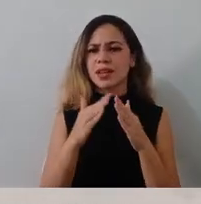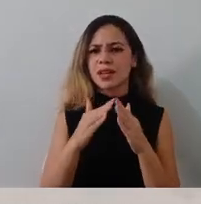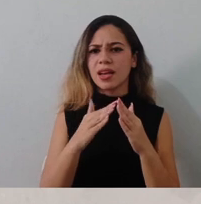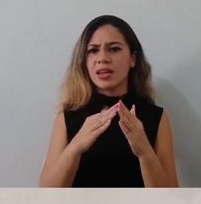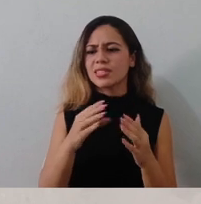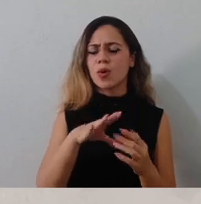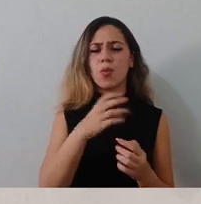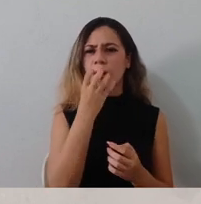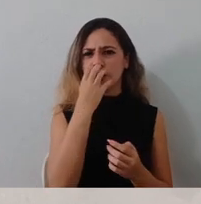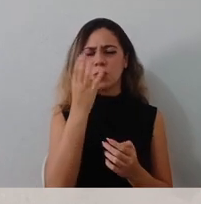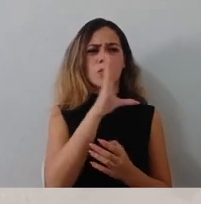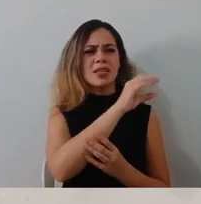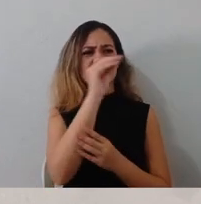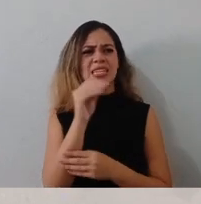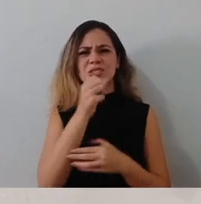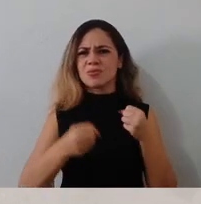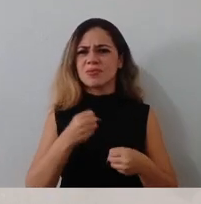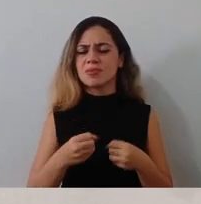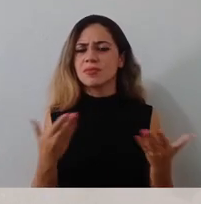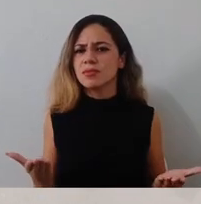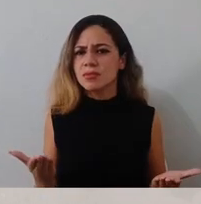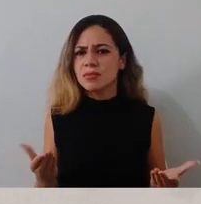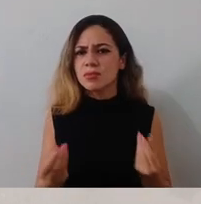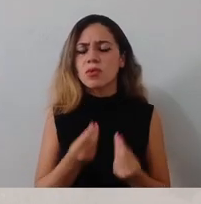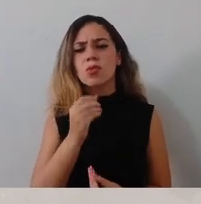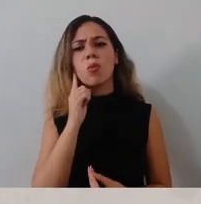na casa e quando o cachorro latiu, ele saiu correndo.